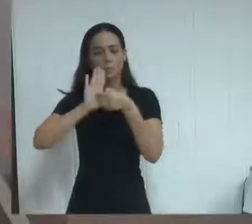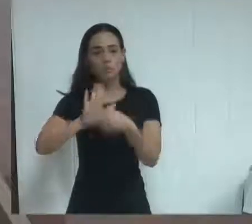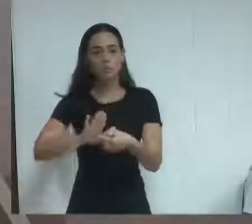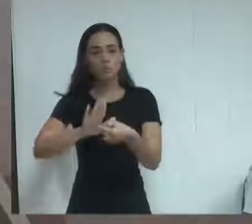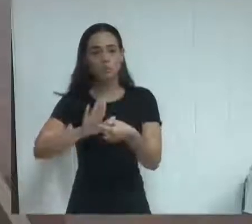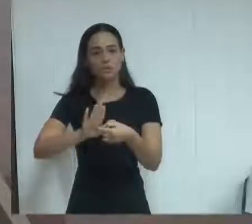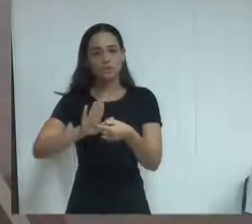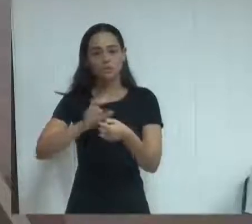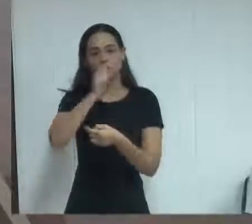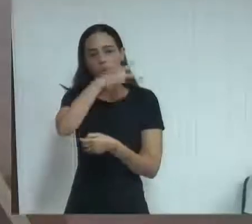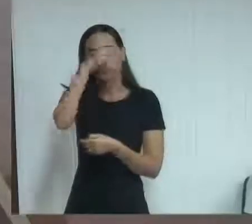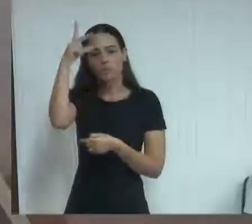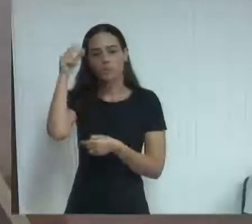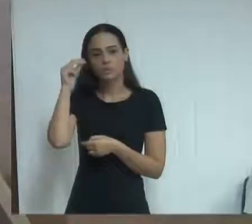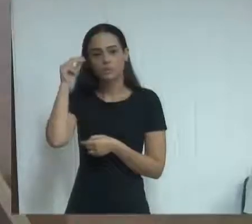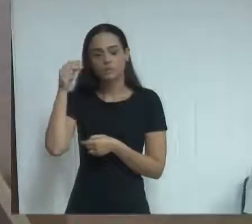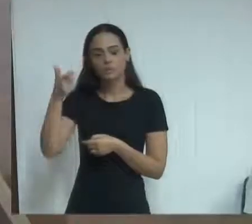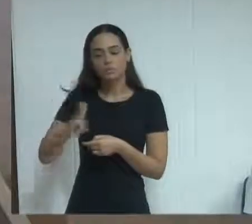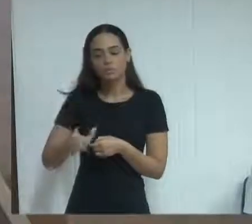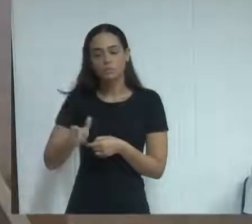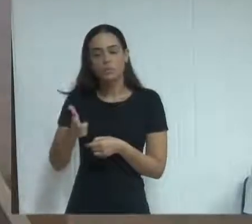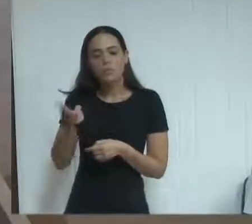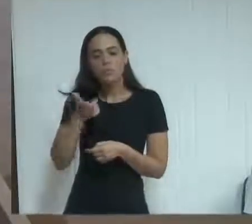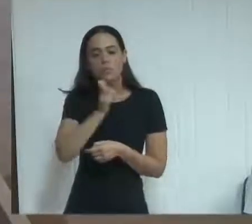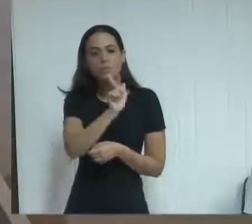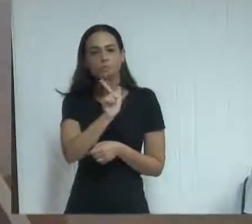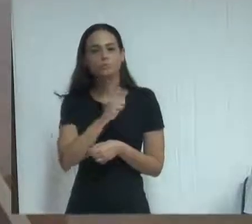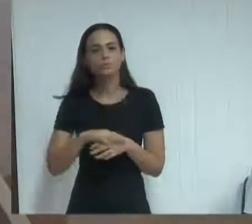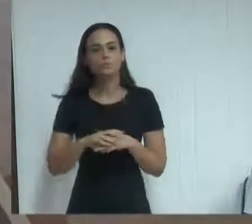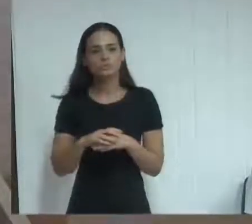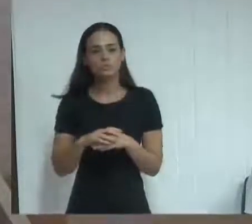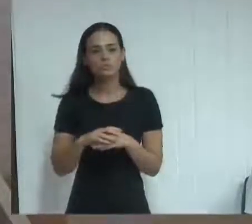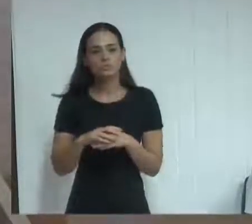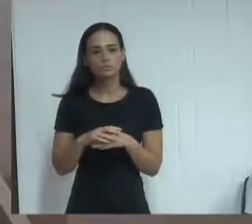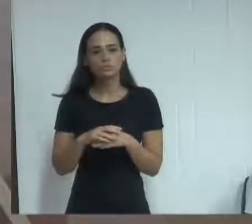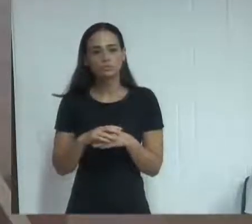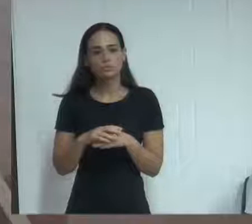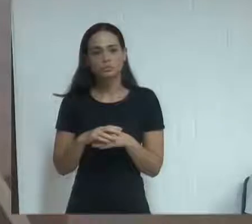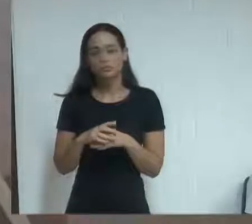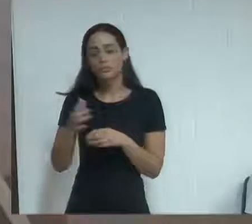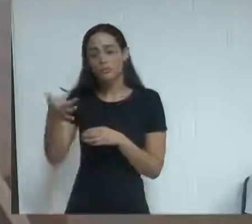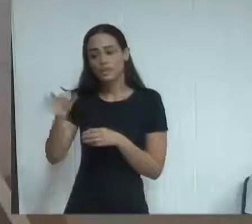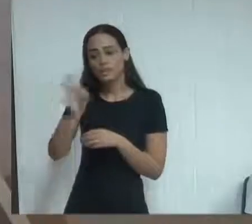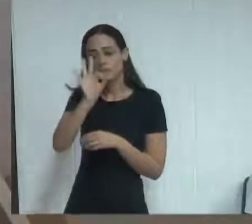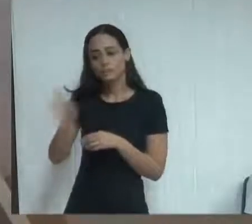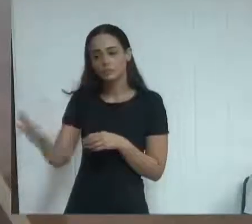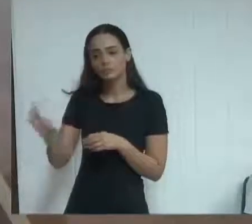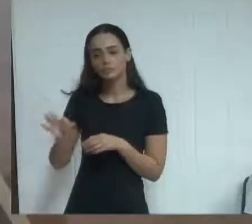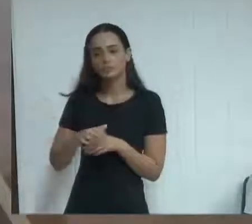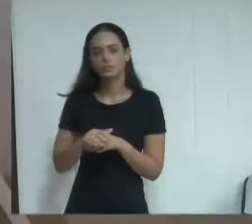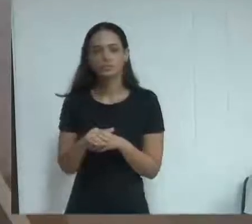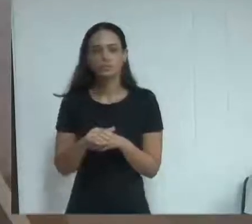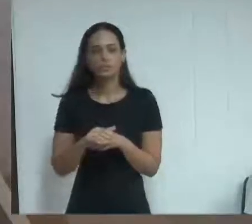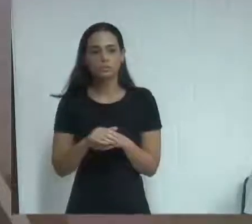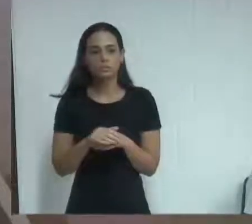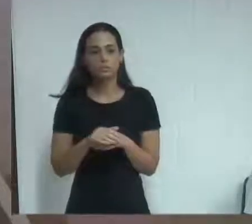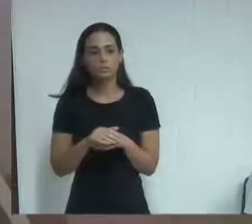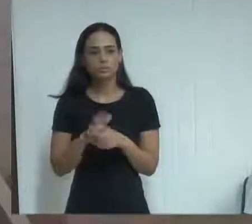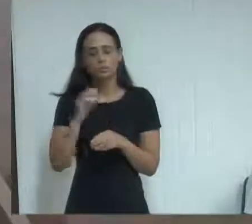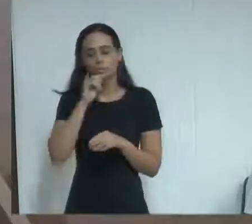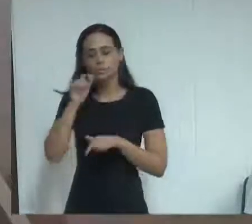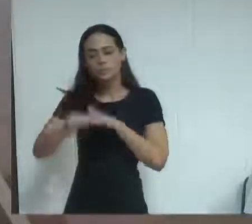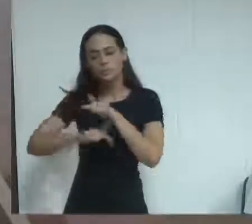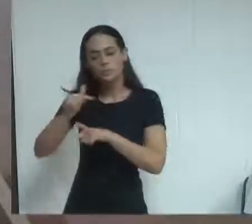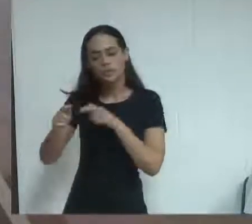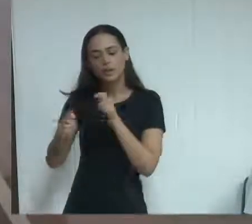o prefeito, mais uma forma de poder adequar. Como eu disse, se ele pode estar até 10%, vereador Márcio, pode ser que o ano que vem ele fale assim, vou trabalhar as